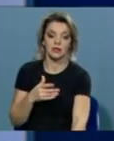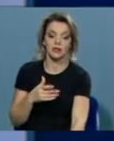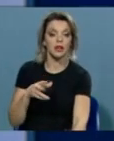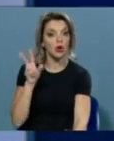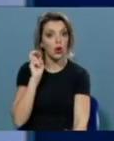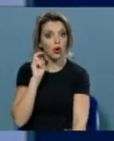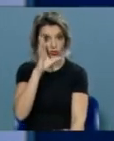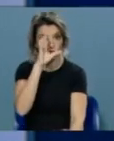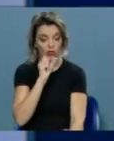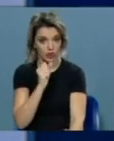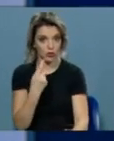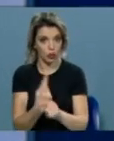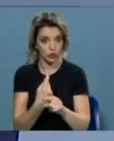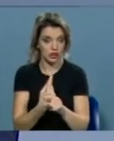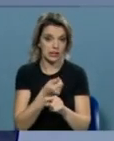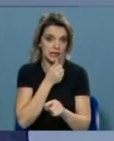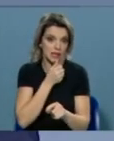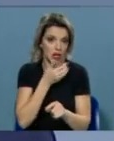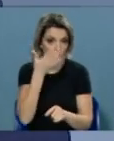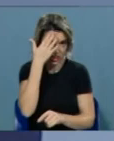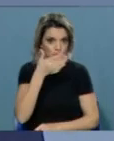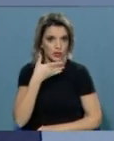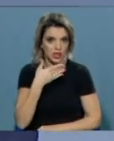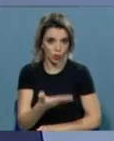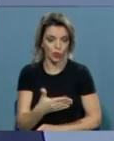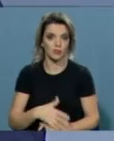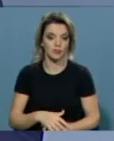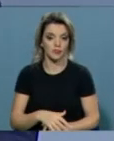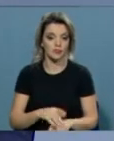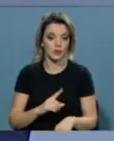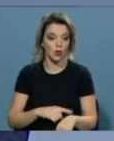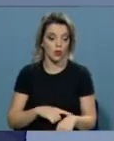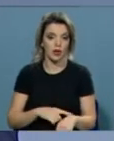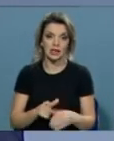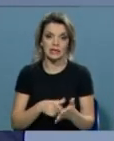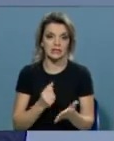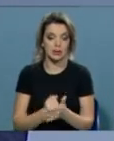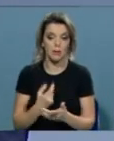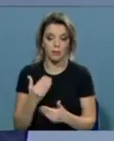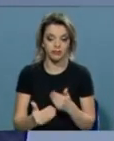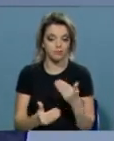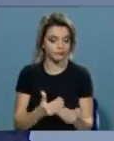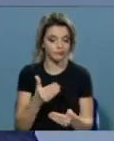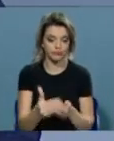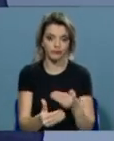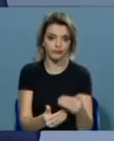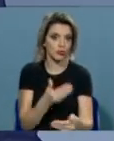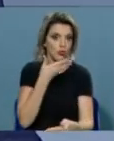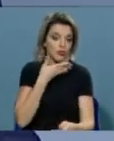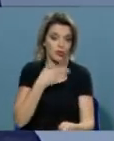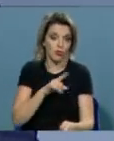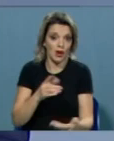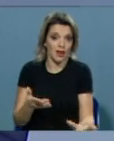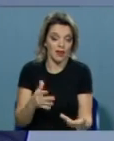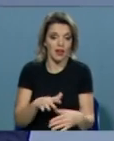da parte do governo serão suficientes para já ao a cada hora que passa a fissão e suficientes a a culpa também